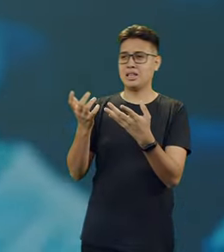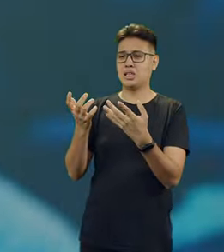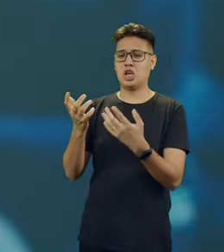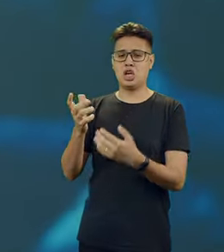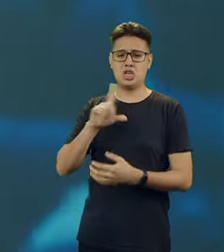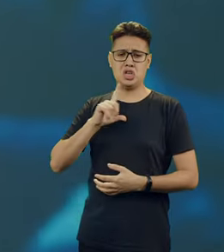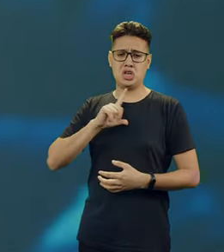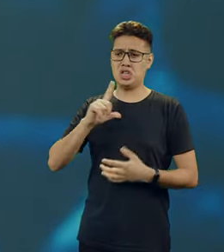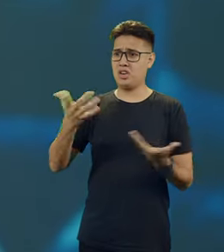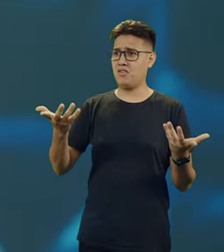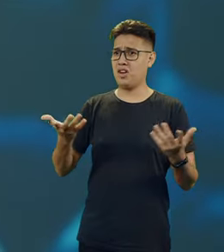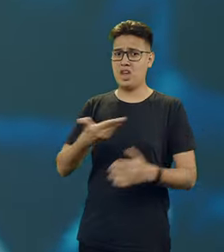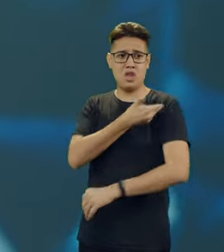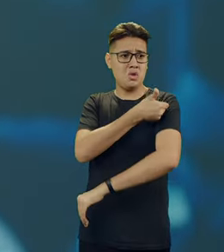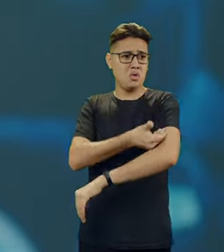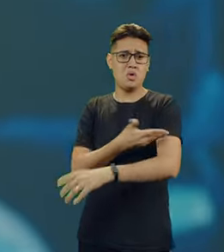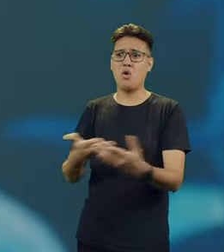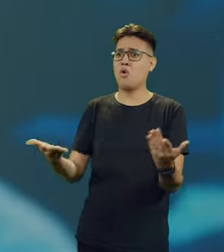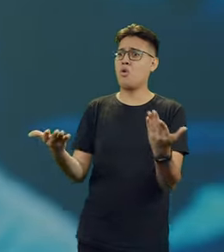tradições deles.